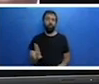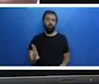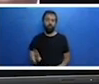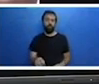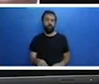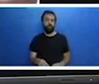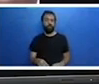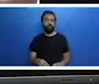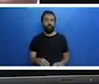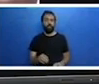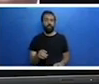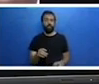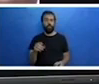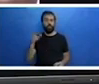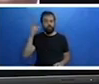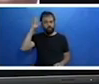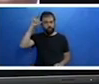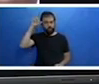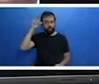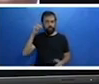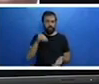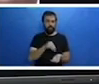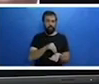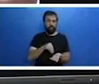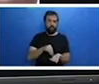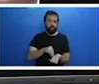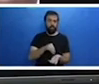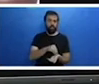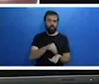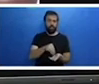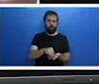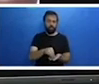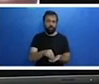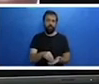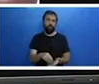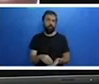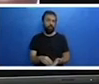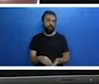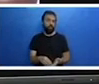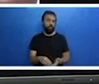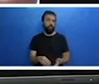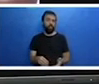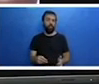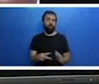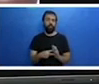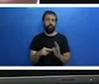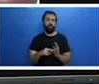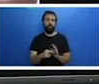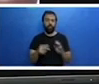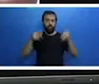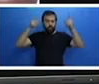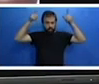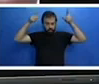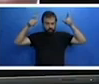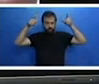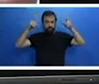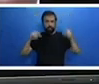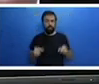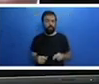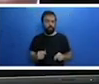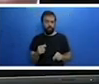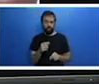Os árabes conquistaram a Pérsia em 651 e difundiram o jogo. Levaram para o norte da África e também para a